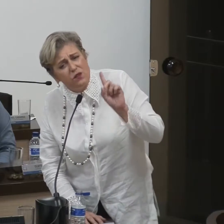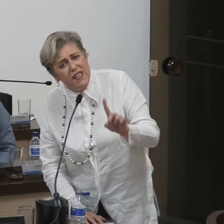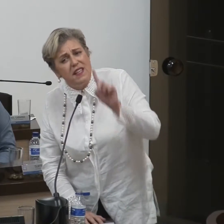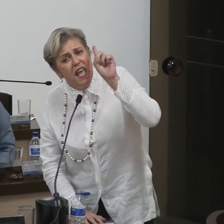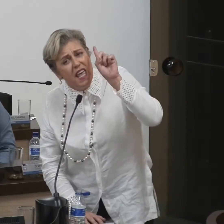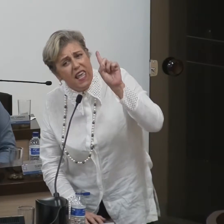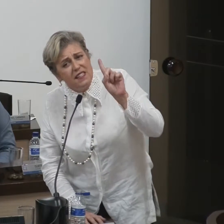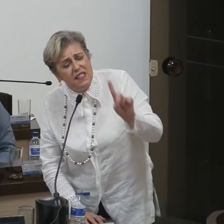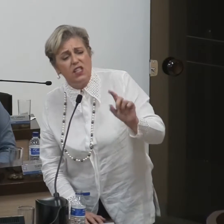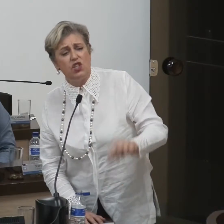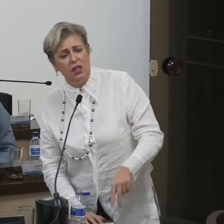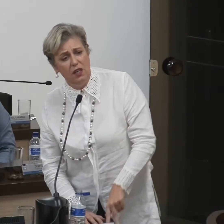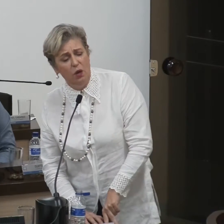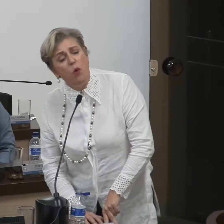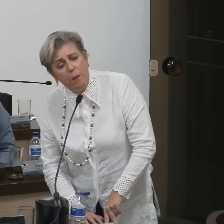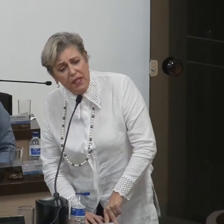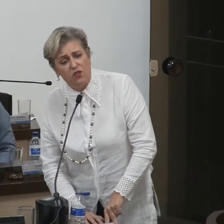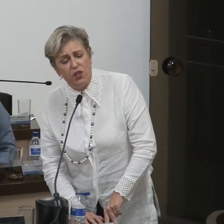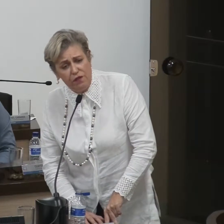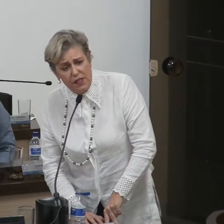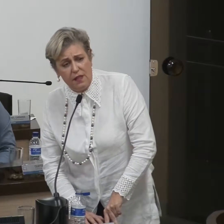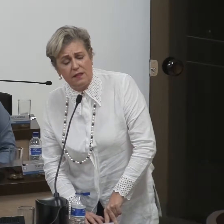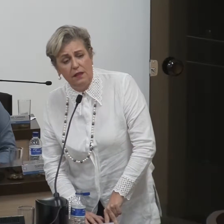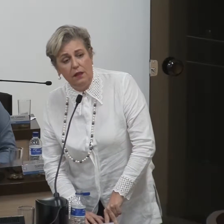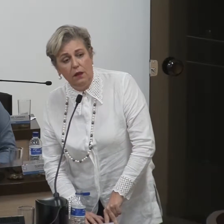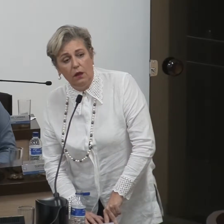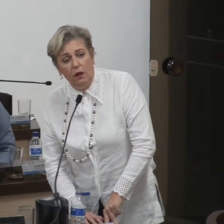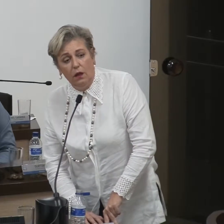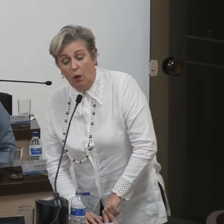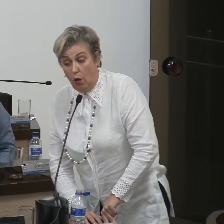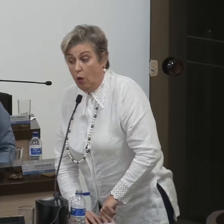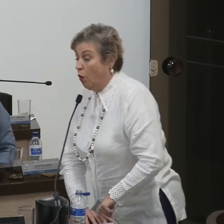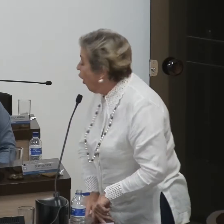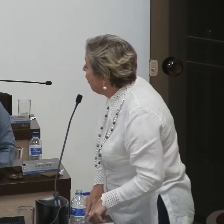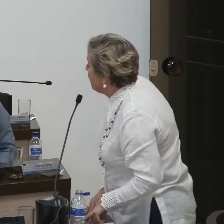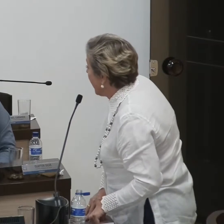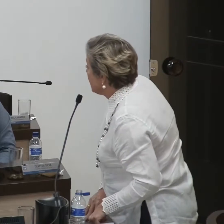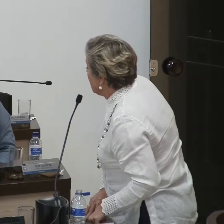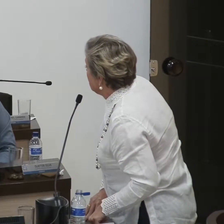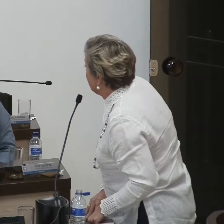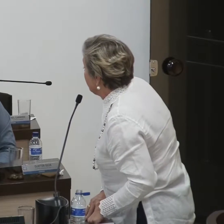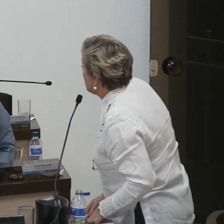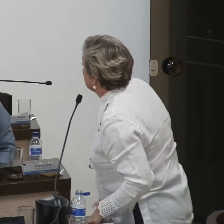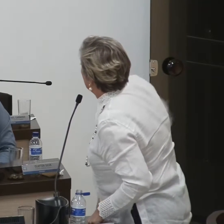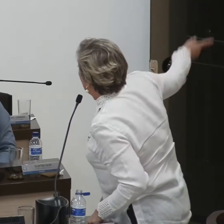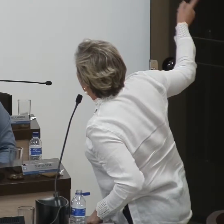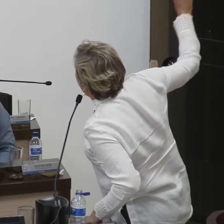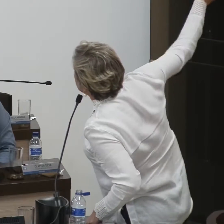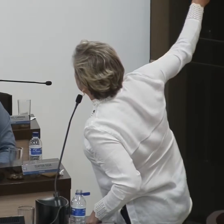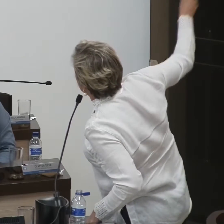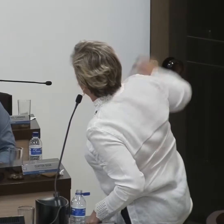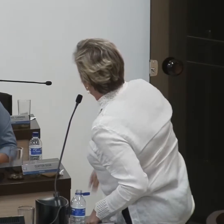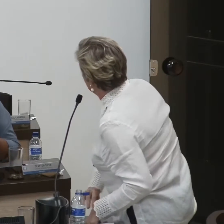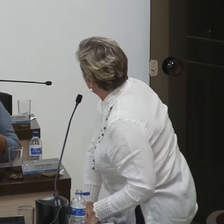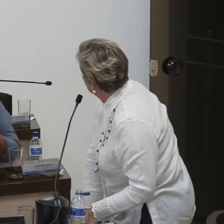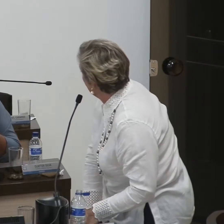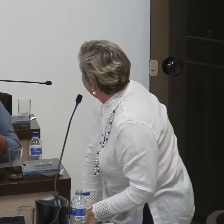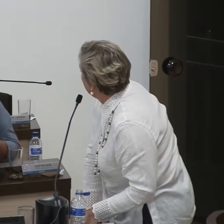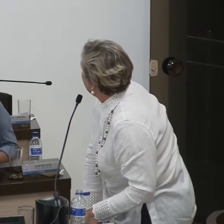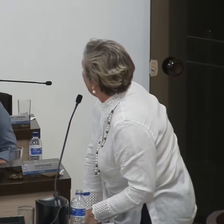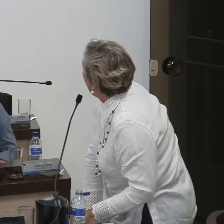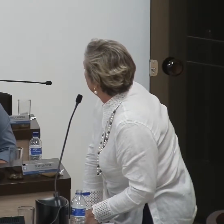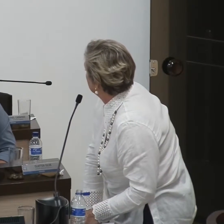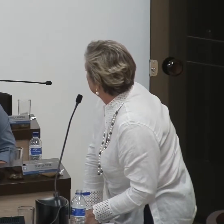cadeiras, às vezes, exige momentos difíceis. Como vai ser difícil, lá em cima,